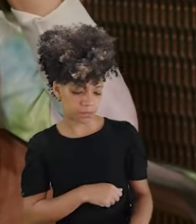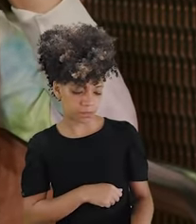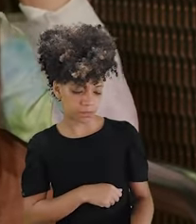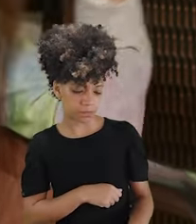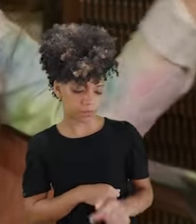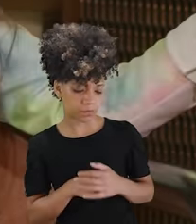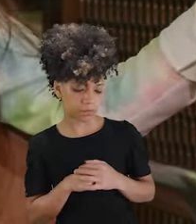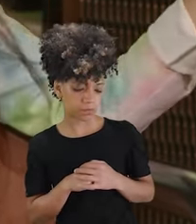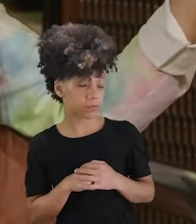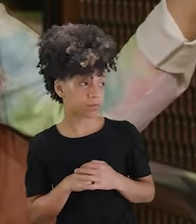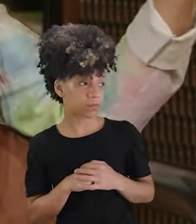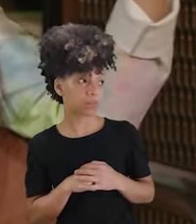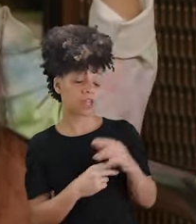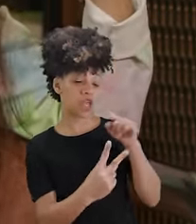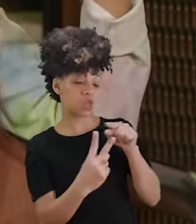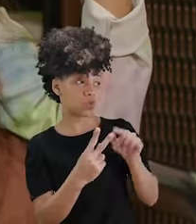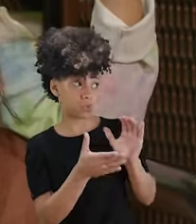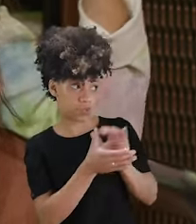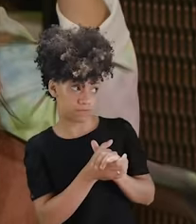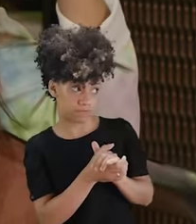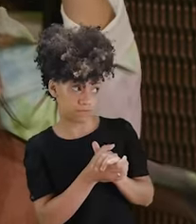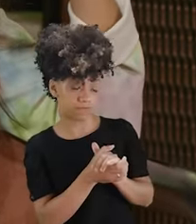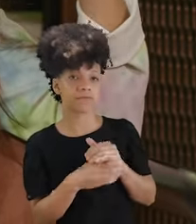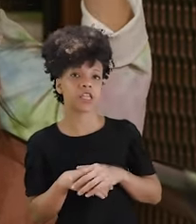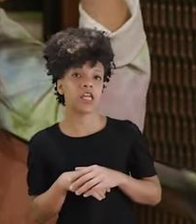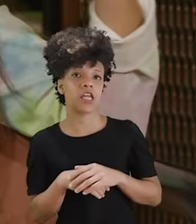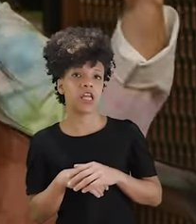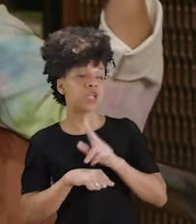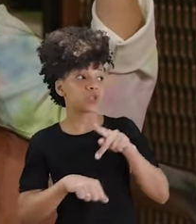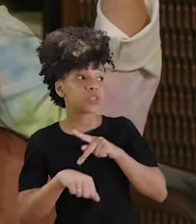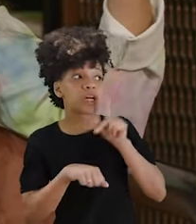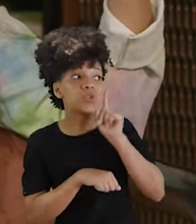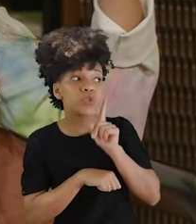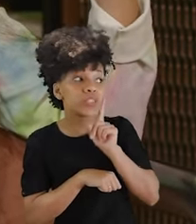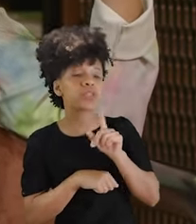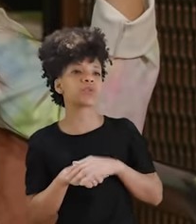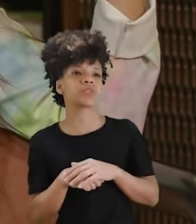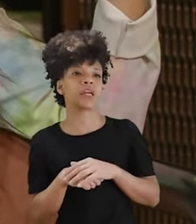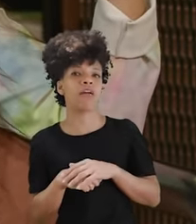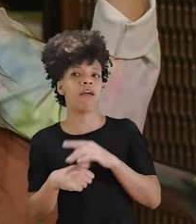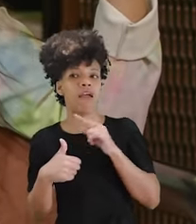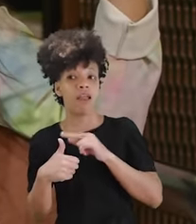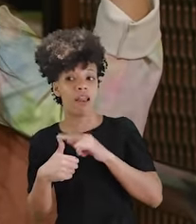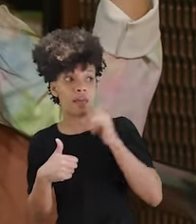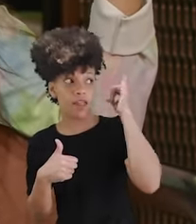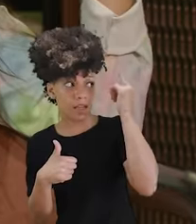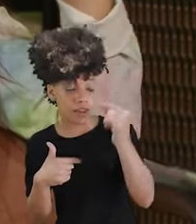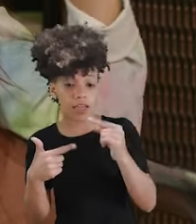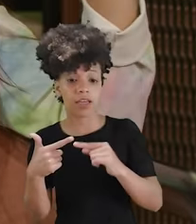Unidos ou e ele era grego e ela era japonesa eles eram casados tinham nacionalidade Americana